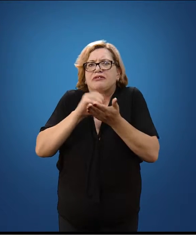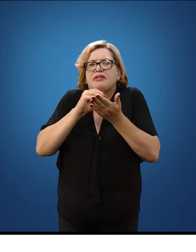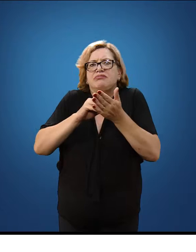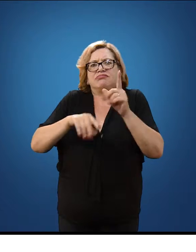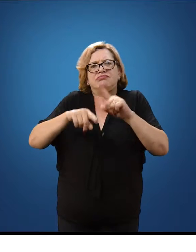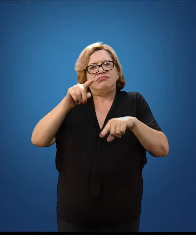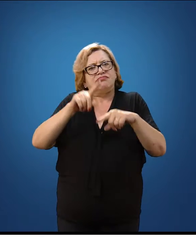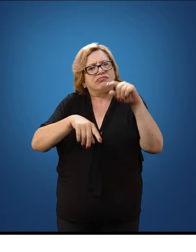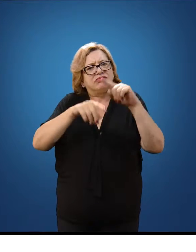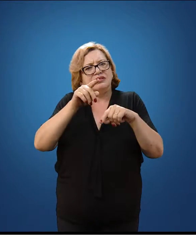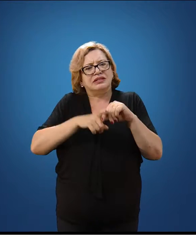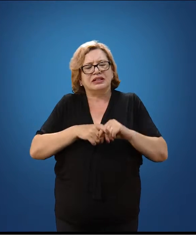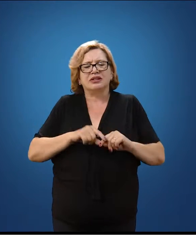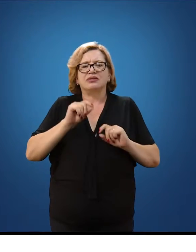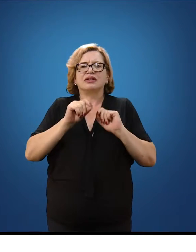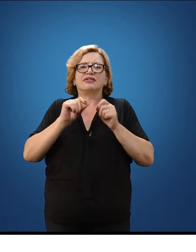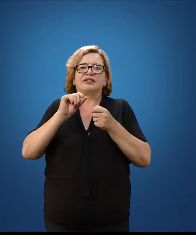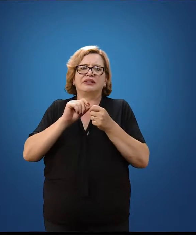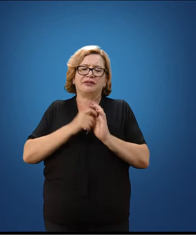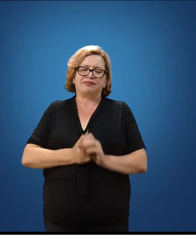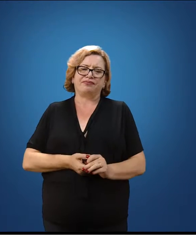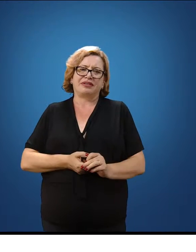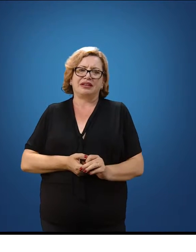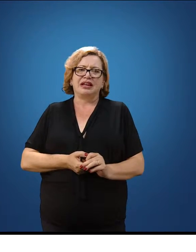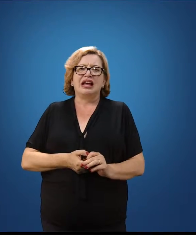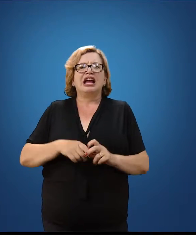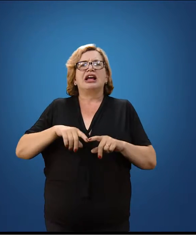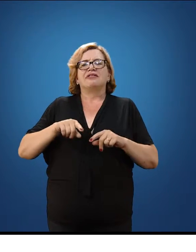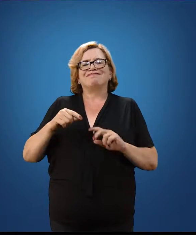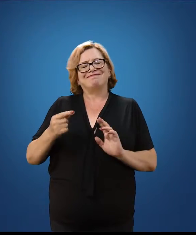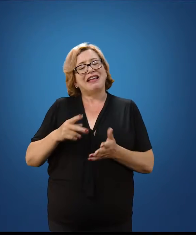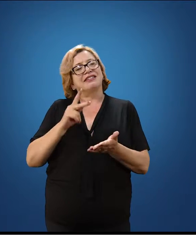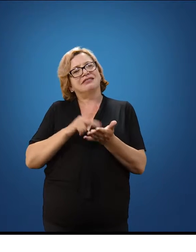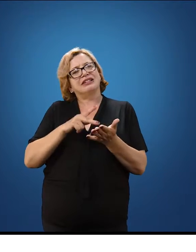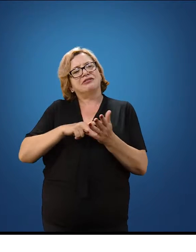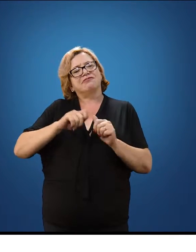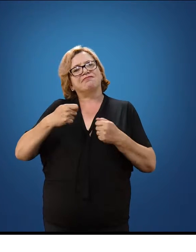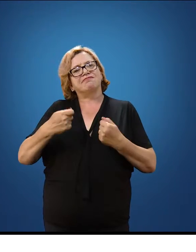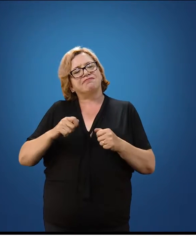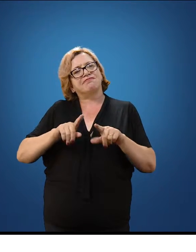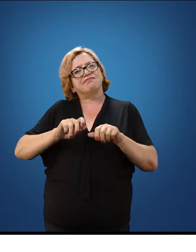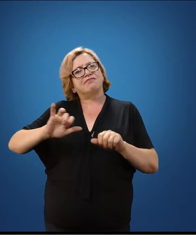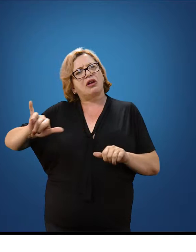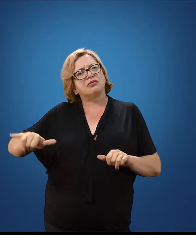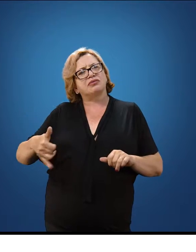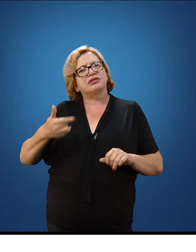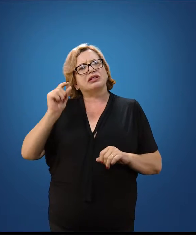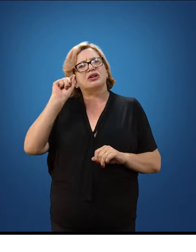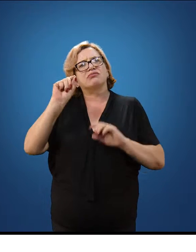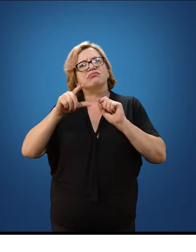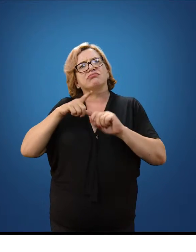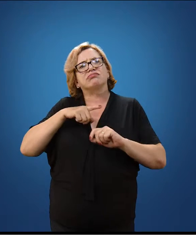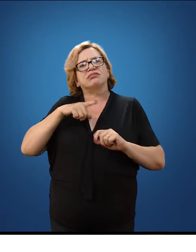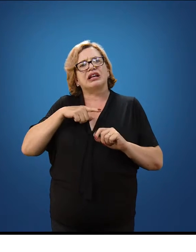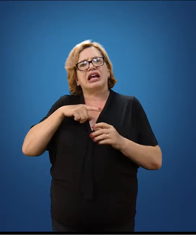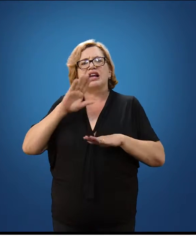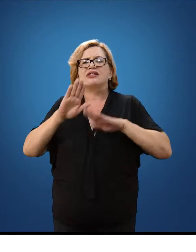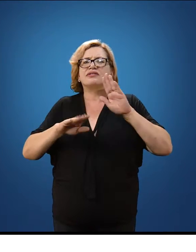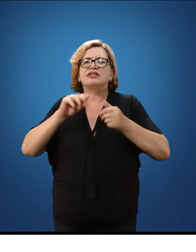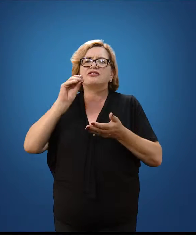nesse sentido? Olha, Vitor, na verdade a gente deve aproveitar, a gente tem que aproveitar o que a gente tem. Então, mesmo que os recursos